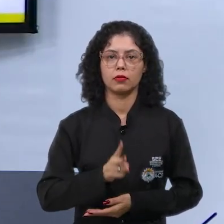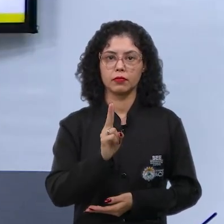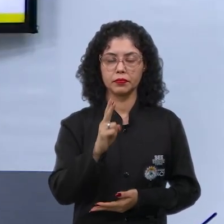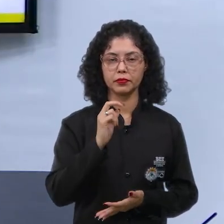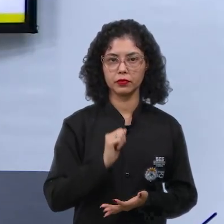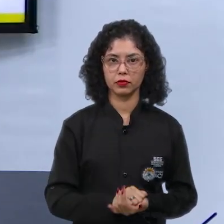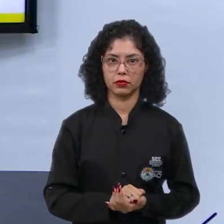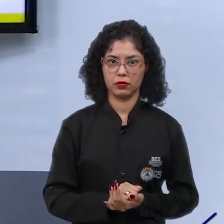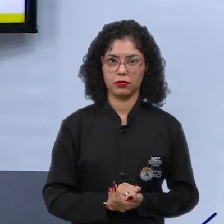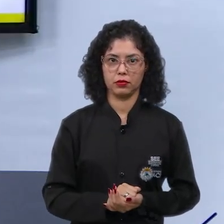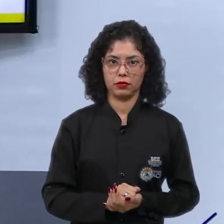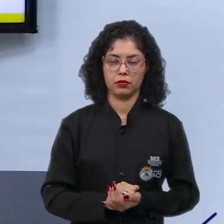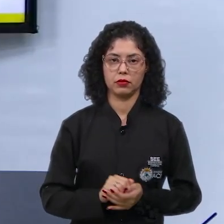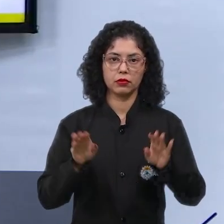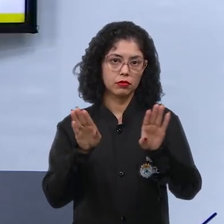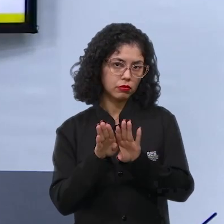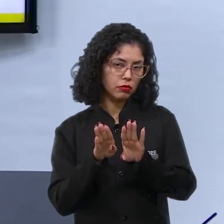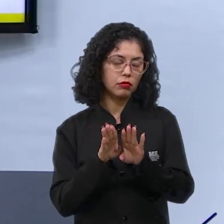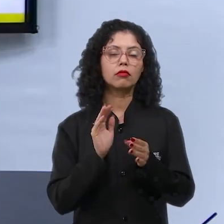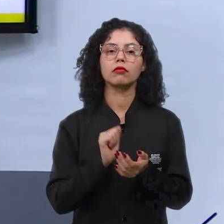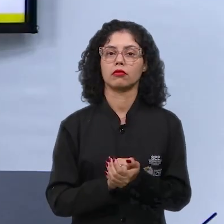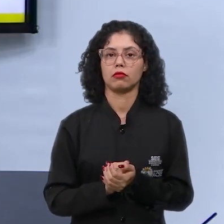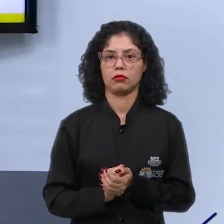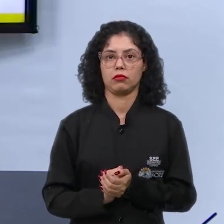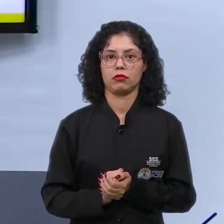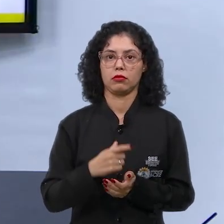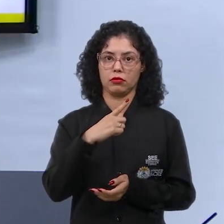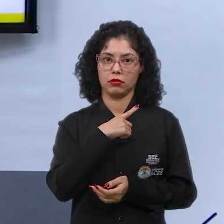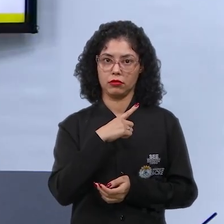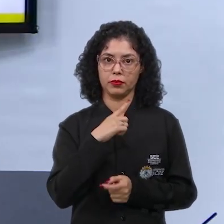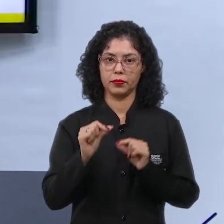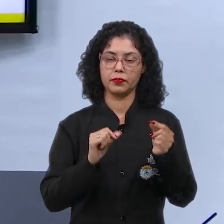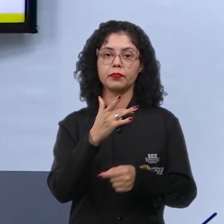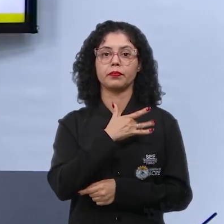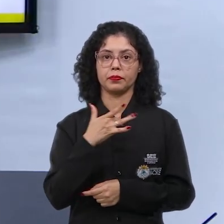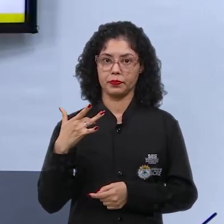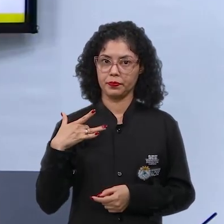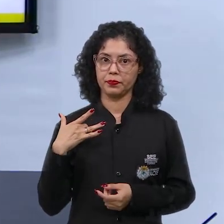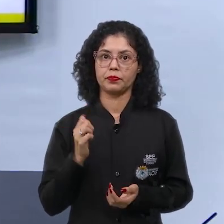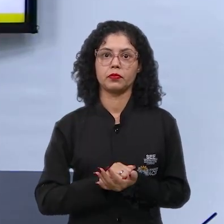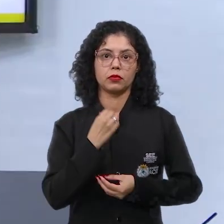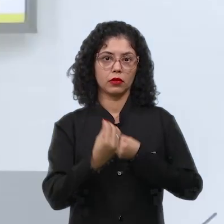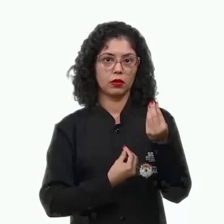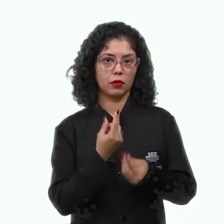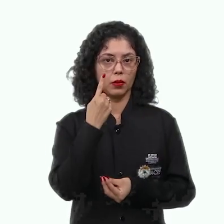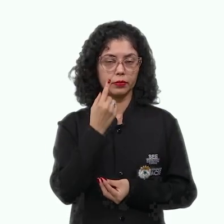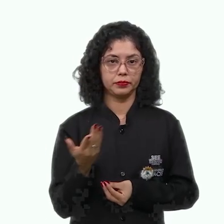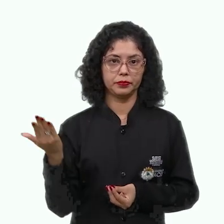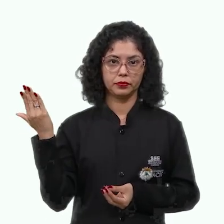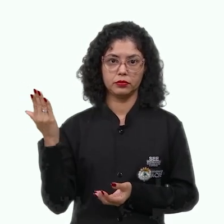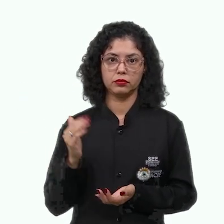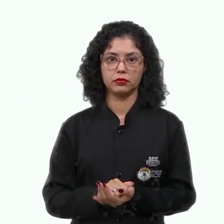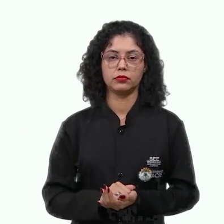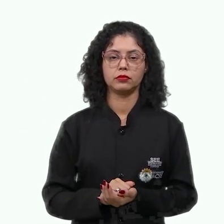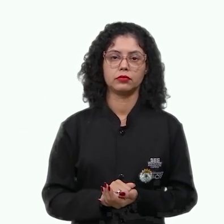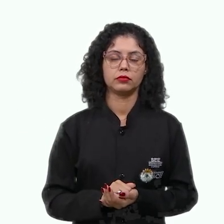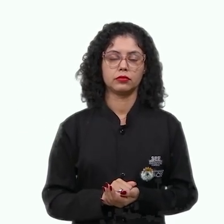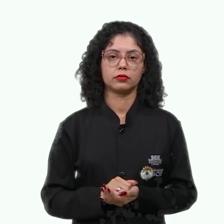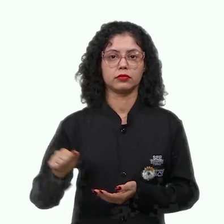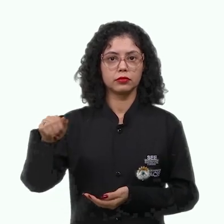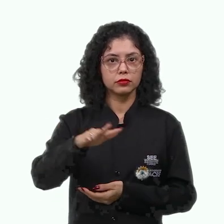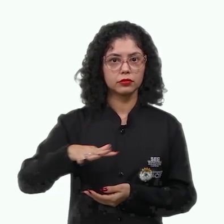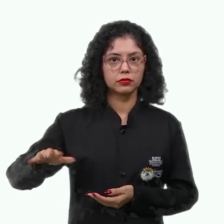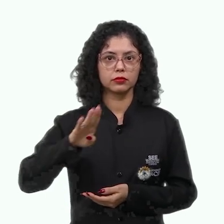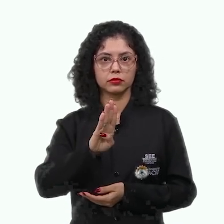aqui, a biofábrica, ela também vai atuar na saúde, como? Olha só. Nesse campo,